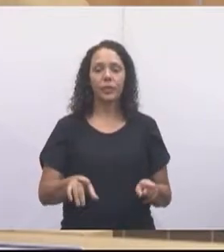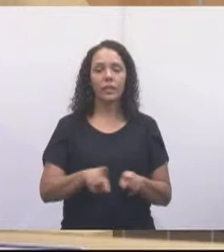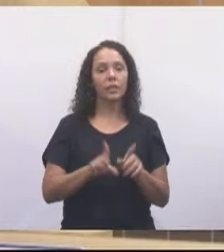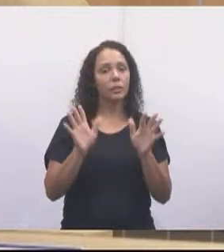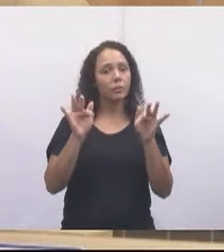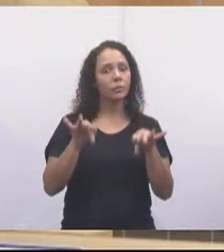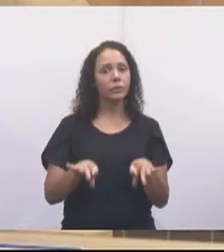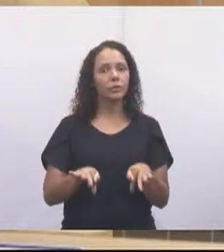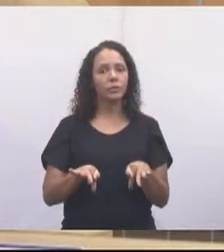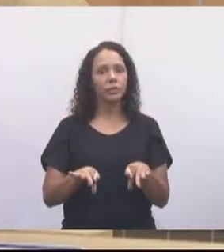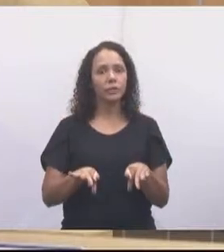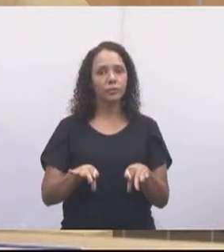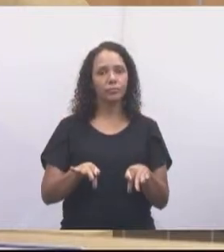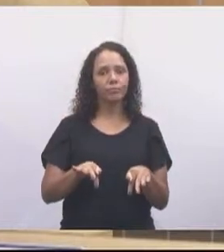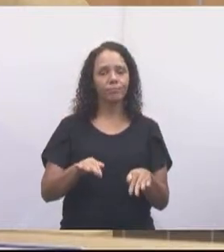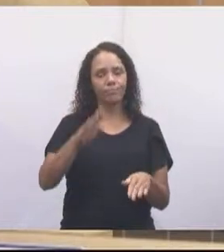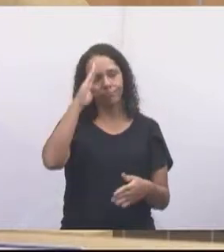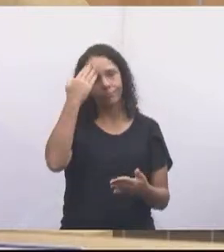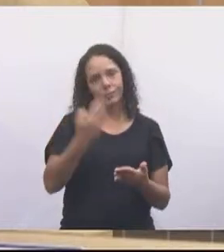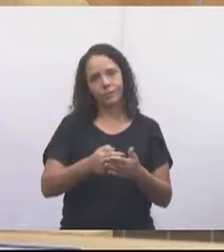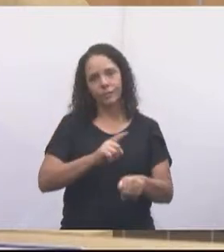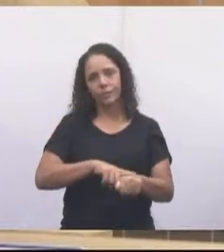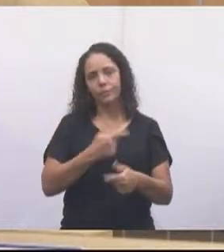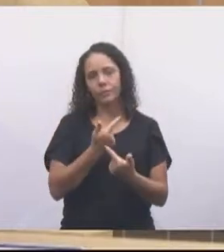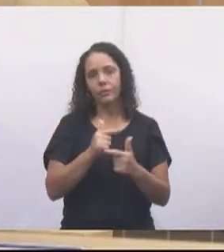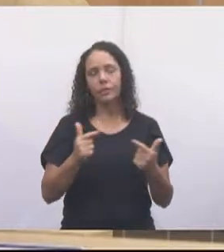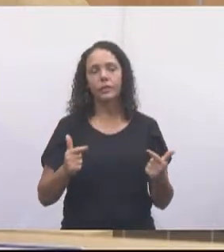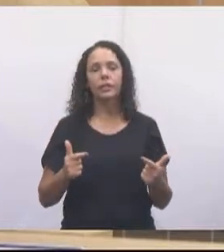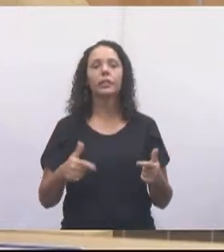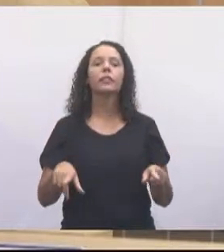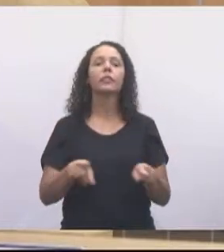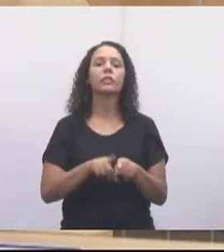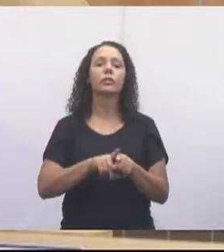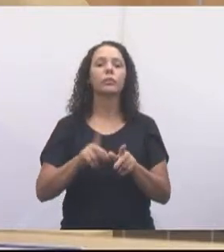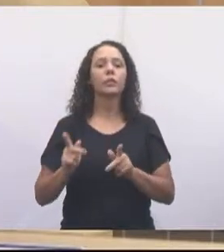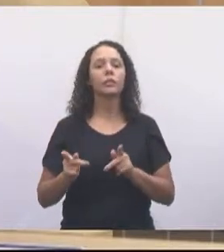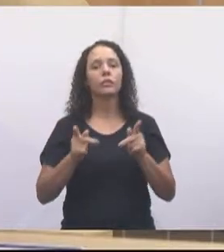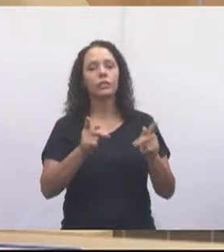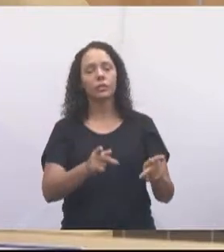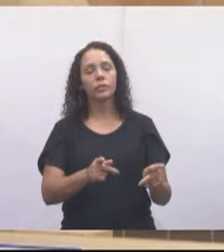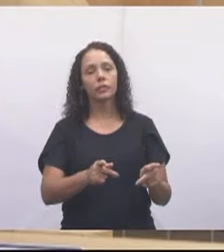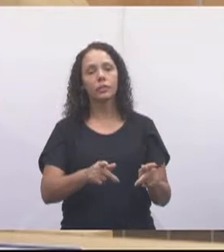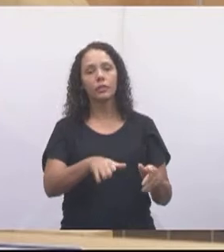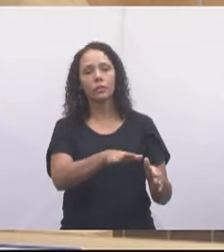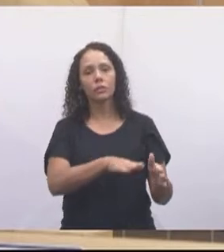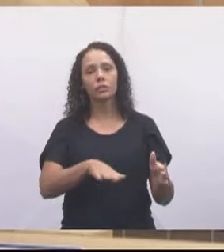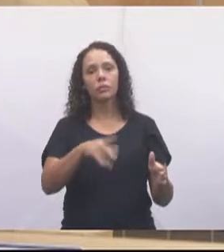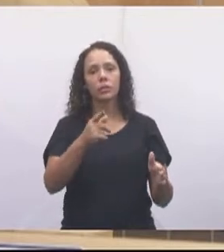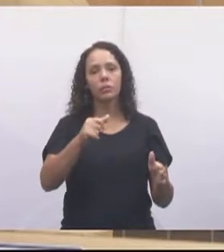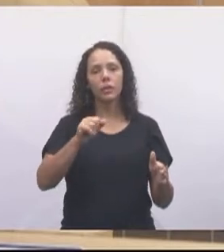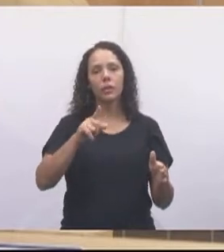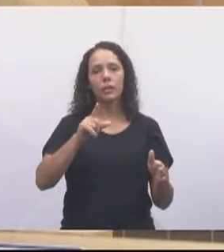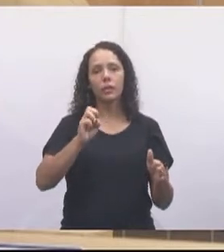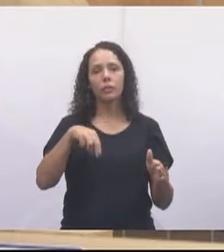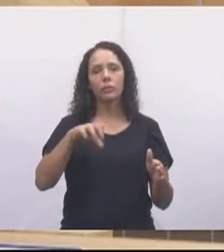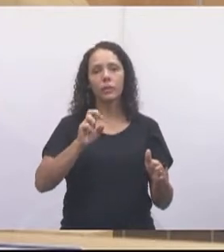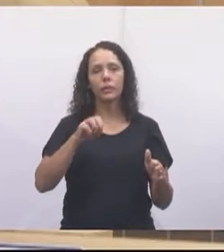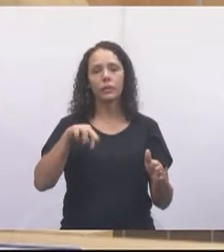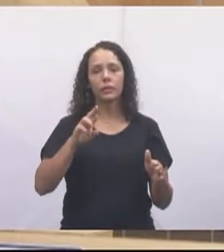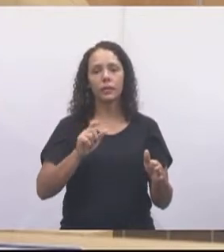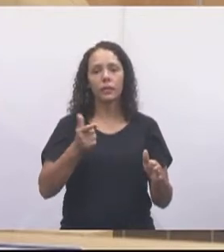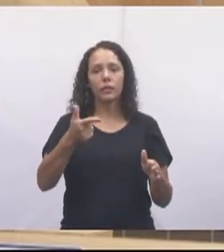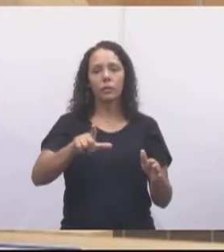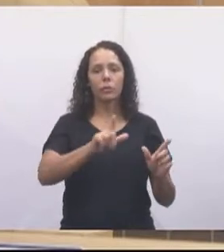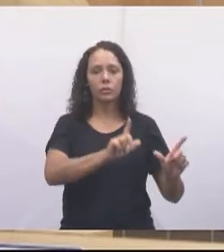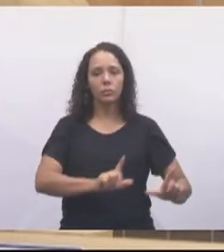para finalizar, que eu acredito que não vai dar tempo, eu também estive no espaço parlamentar, falando um pouquinho... É o próximo slide,